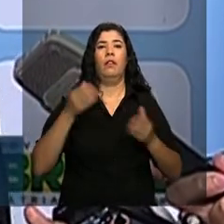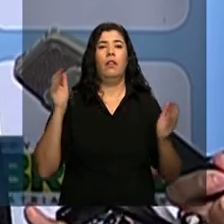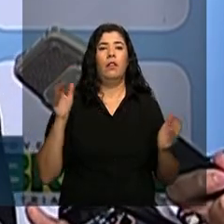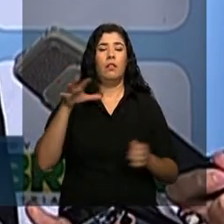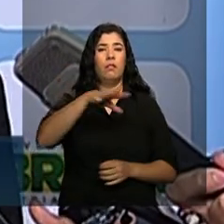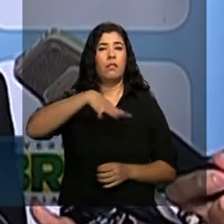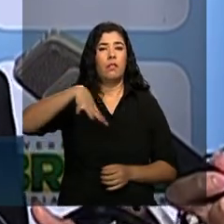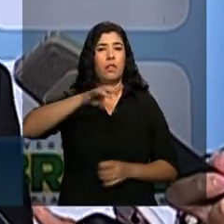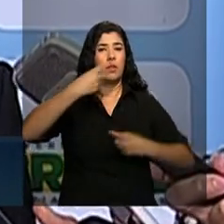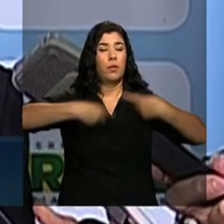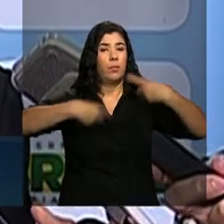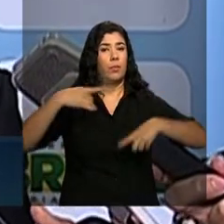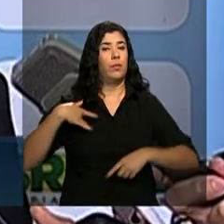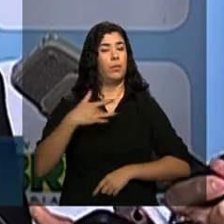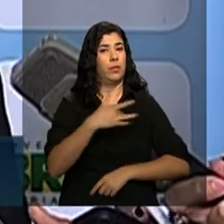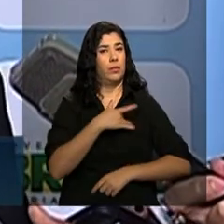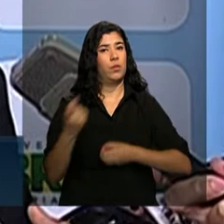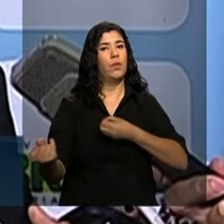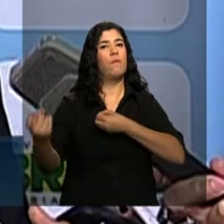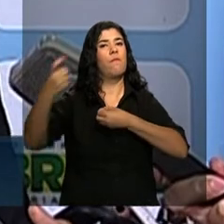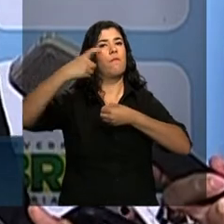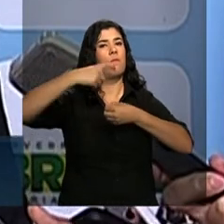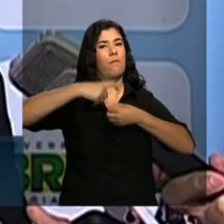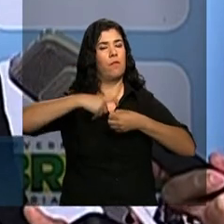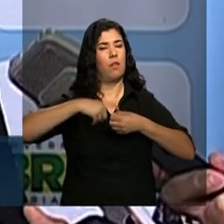nas nossas políticas de saúde, ele retorna com